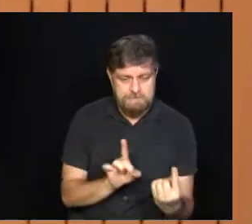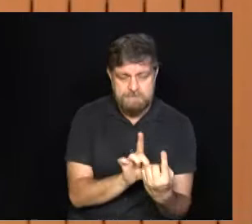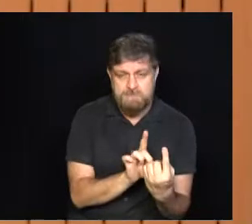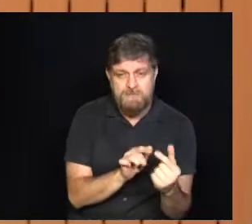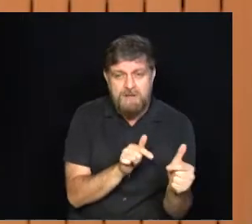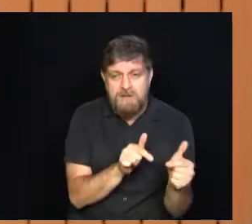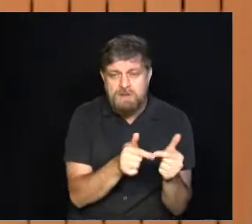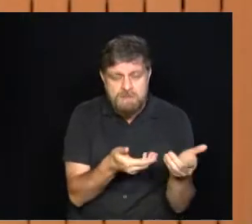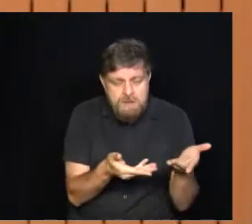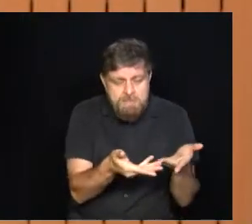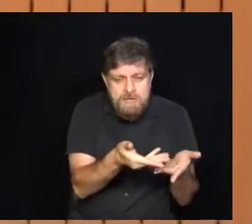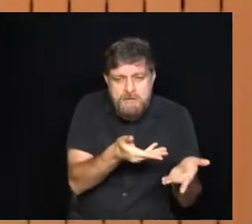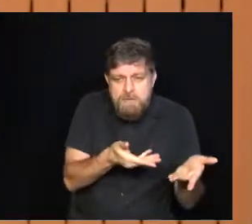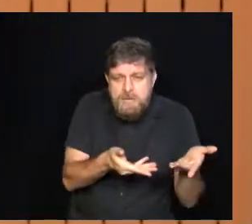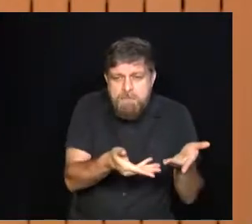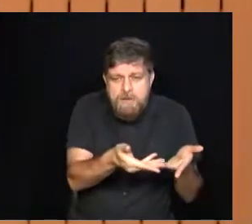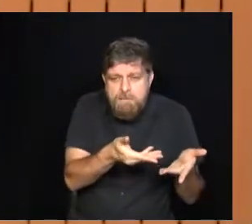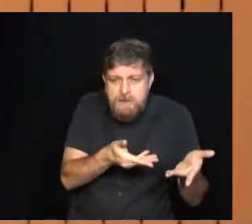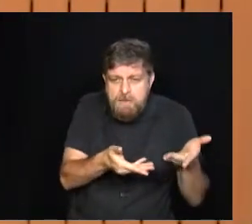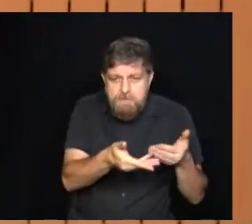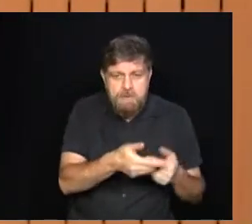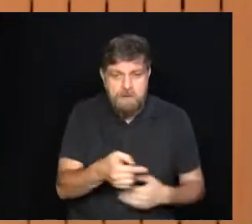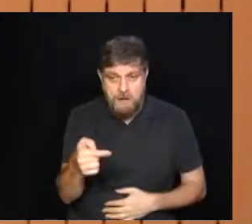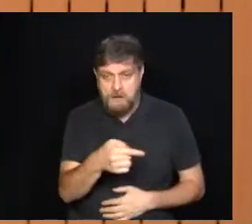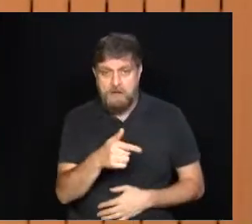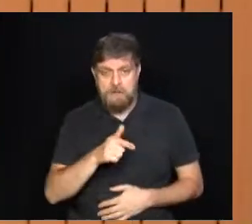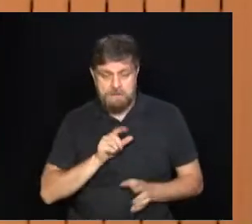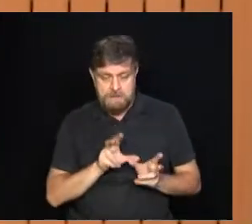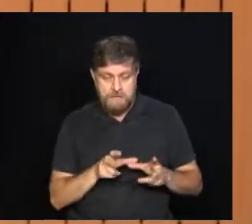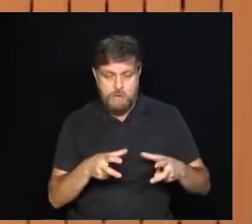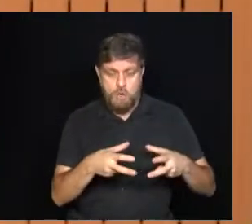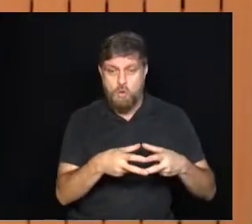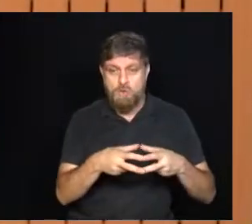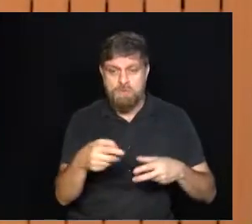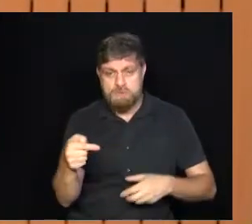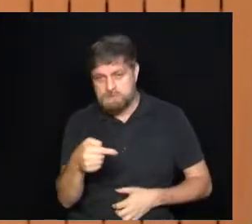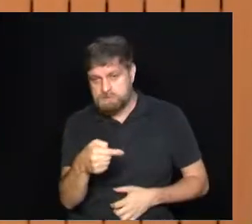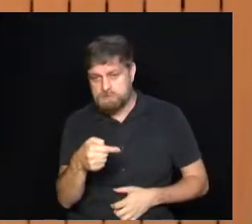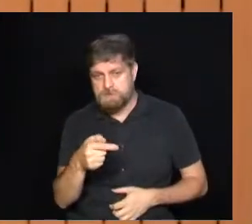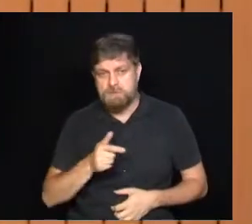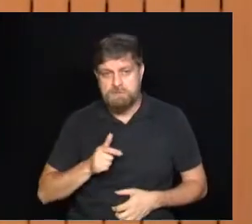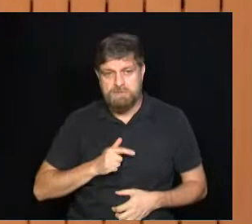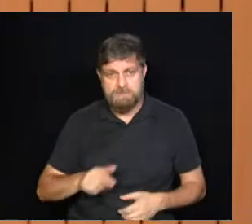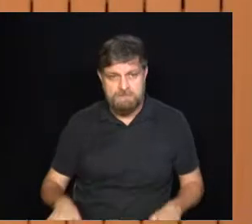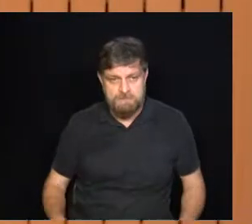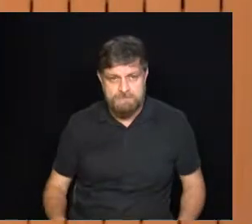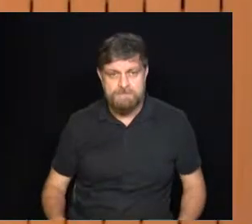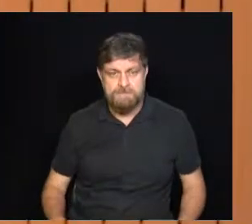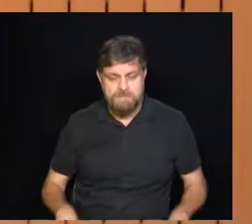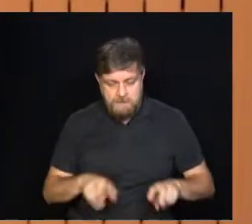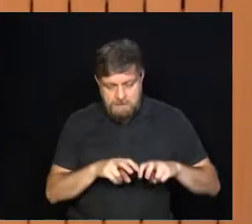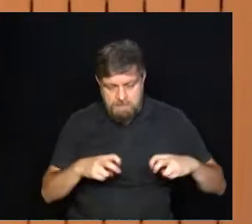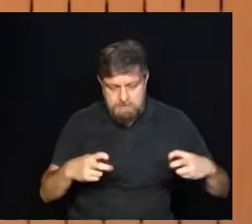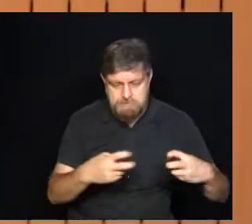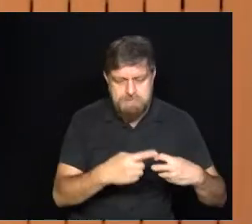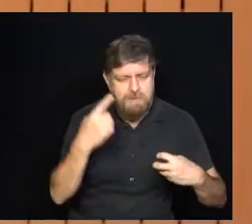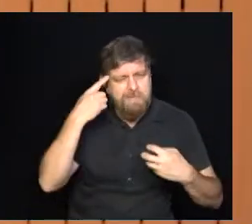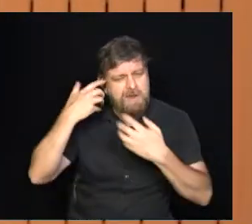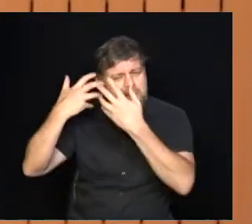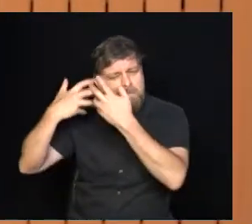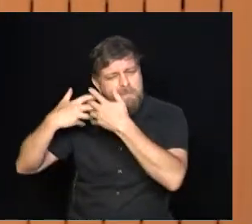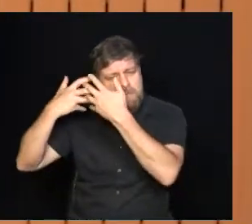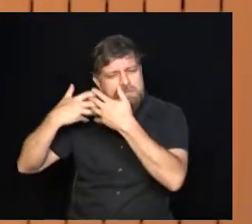com elas. Nós também temos grupos, né, de reflexivo com essas mulheres. A